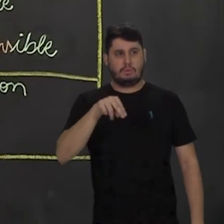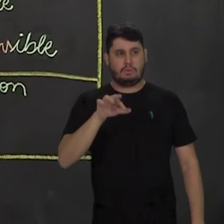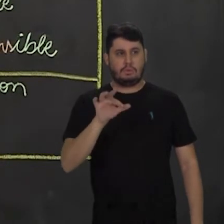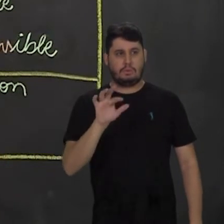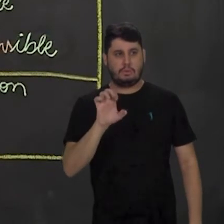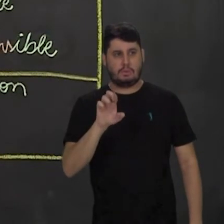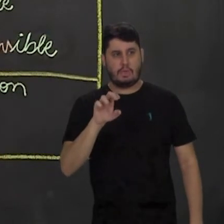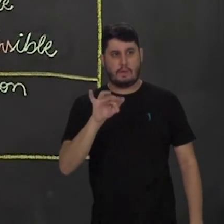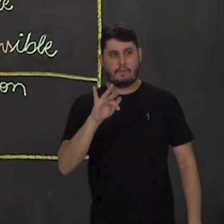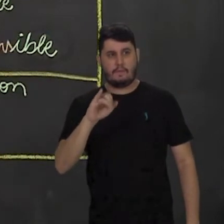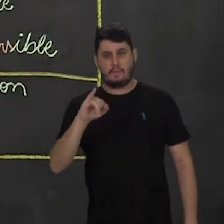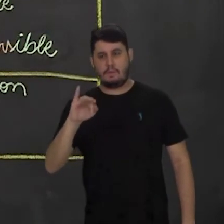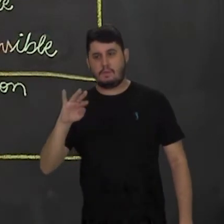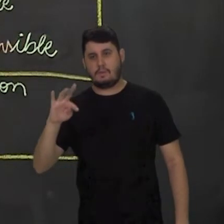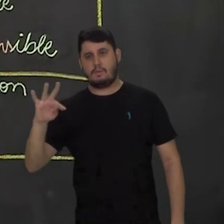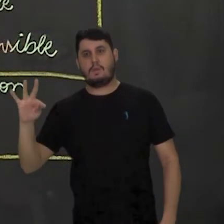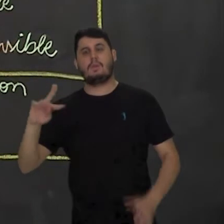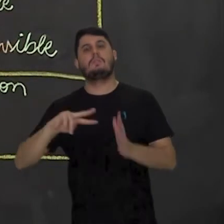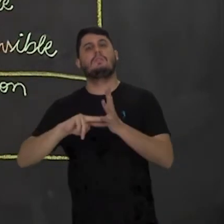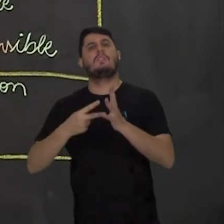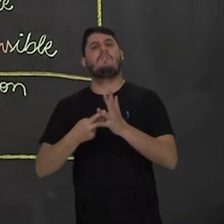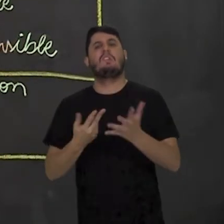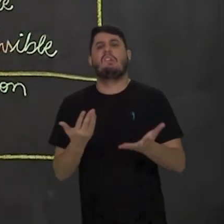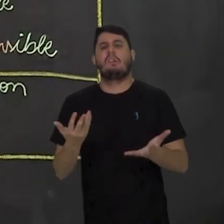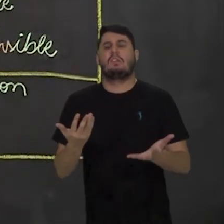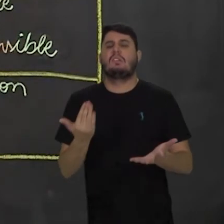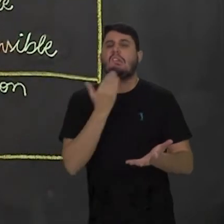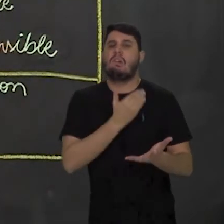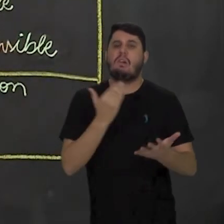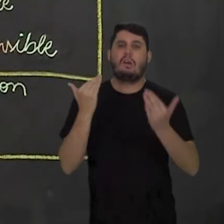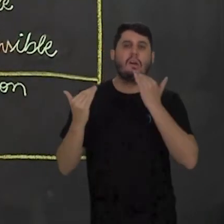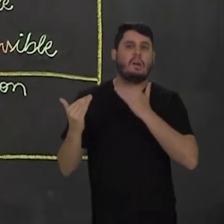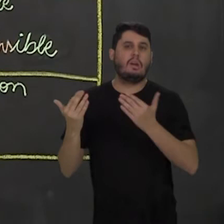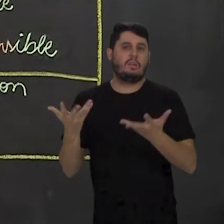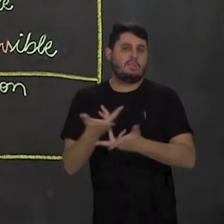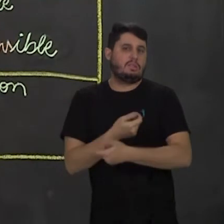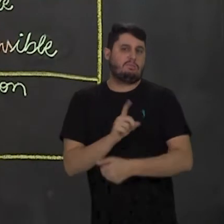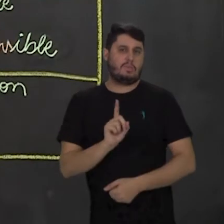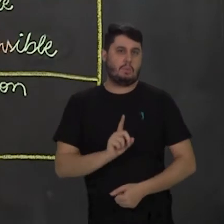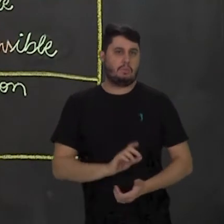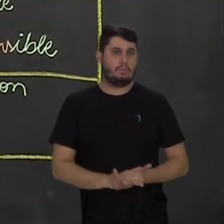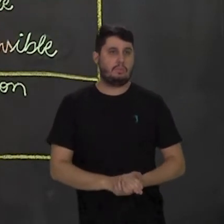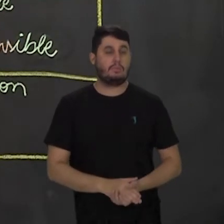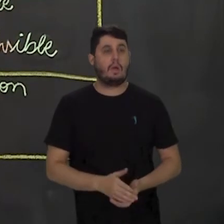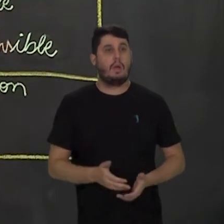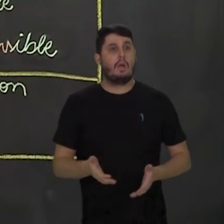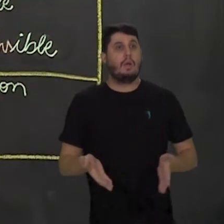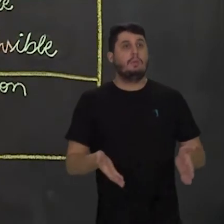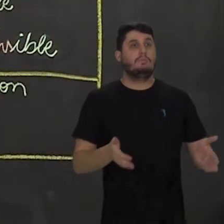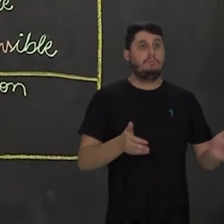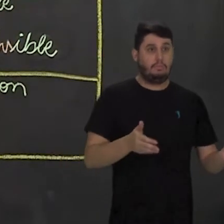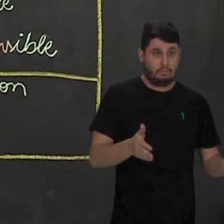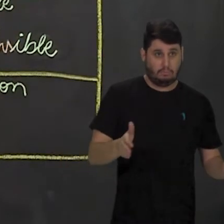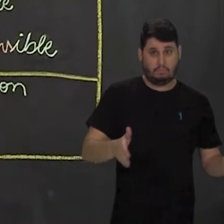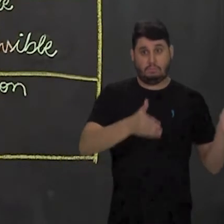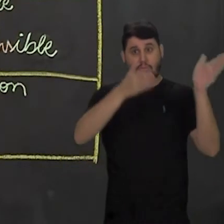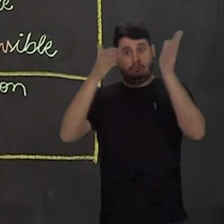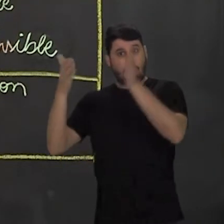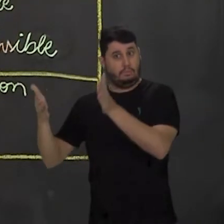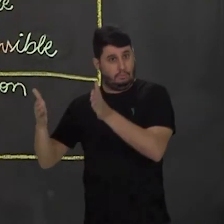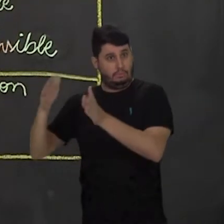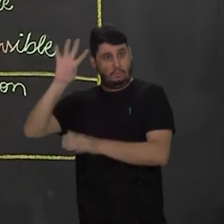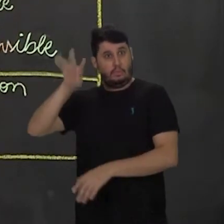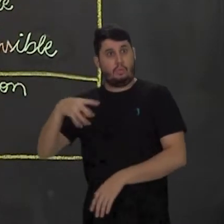eficiente, ineficiente. Agora, vamos dar uma olhada nas palavras que mudam de classe, né? Que eram substantivo e viram outras. Vamos